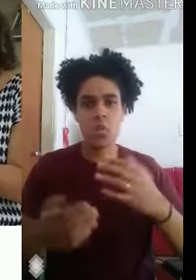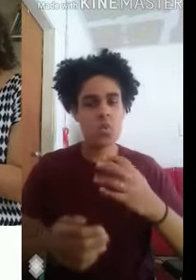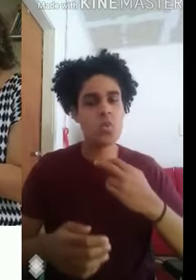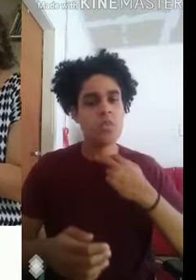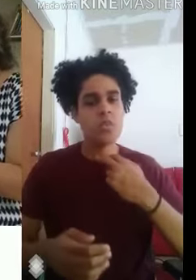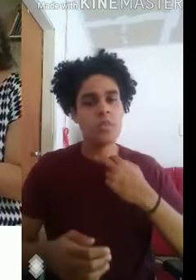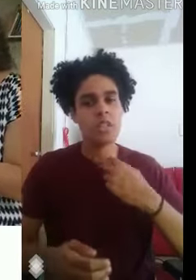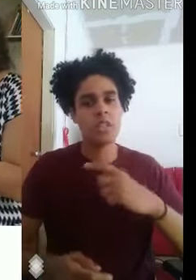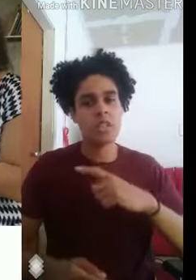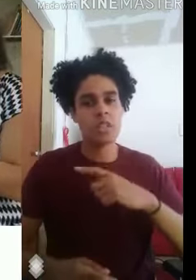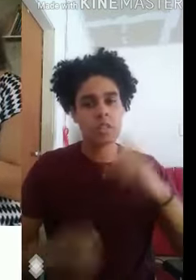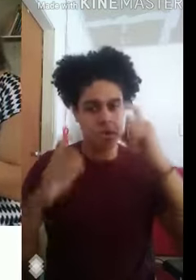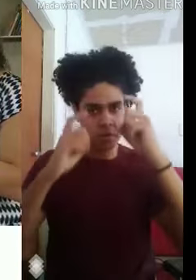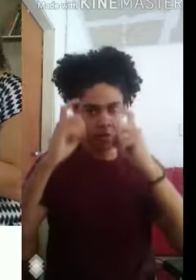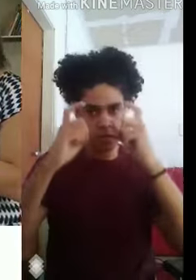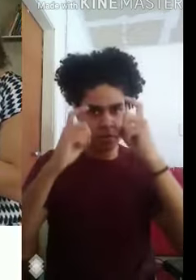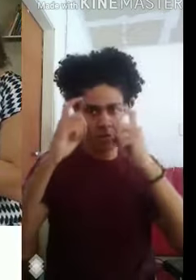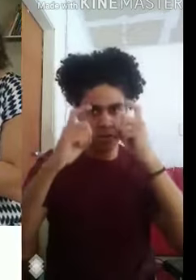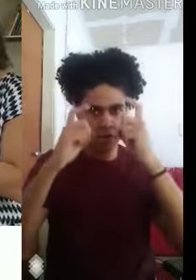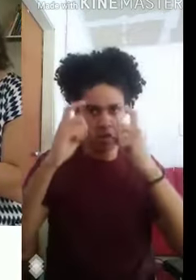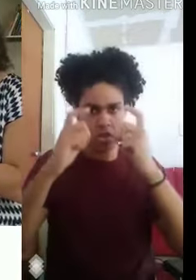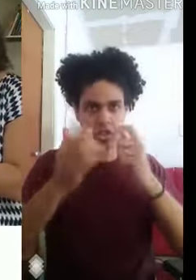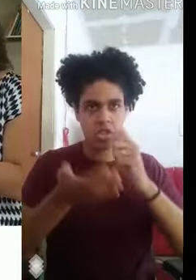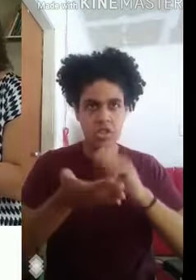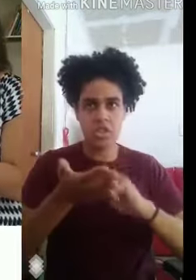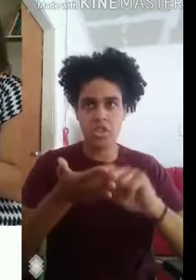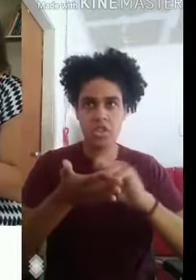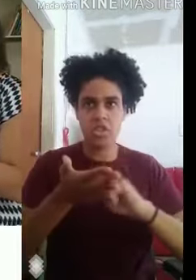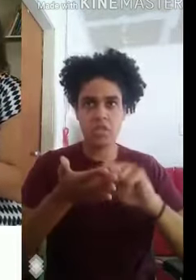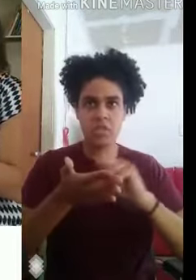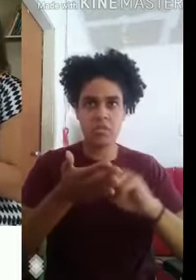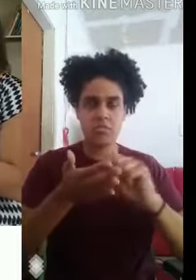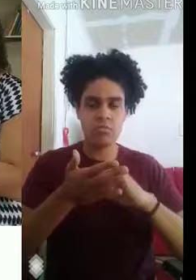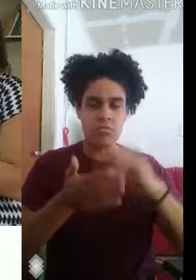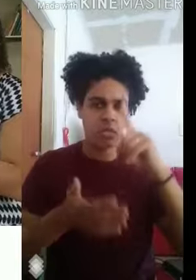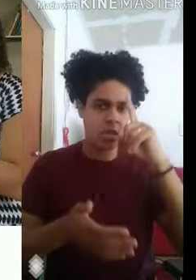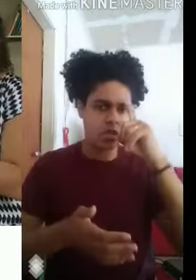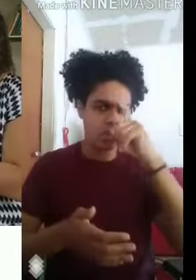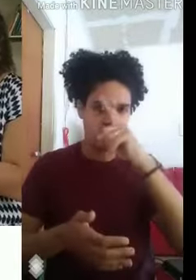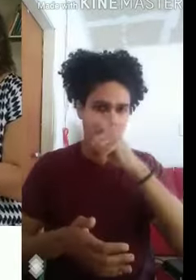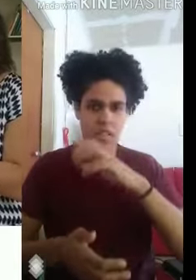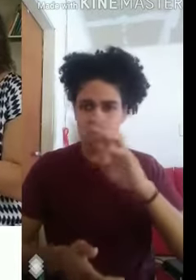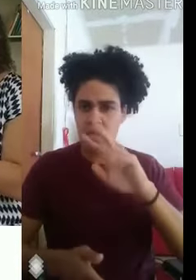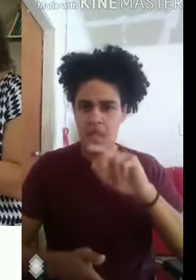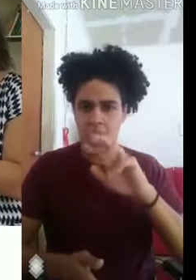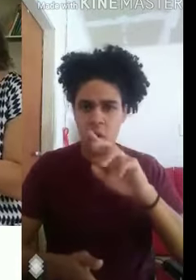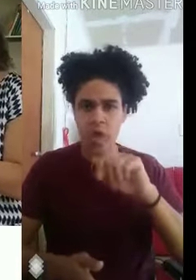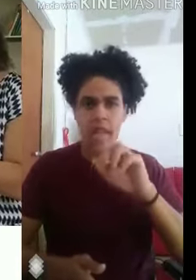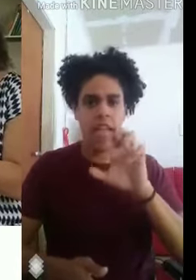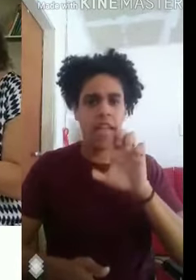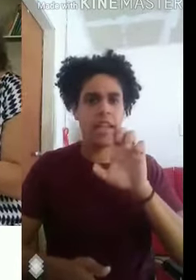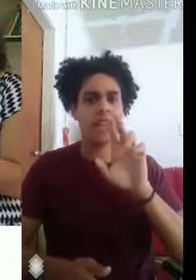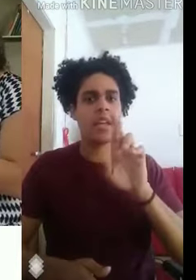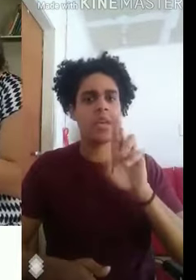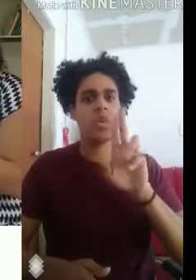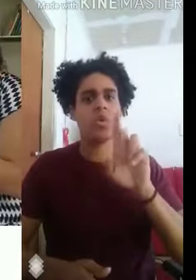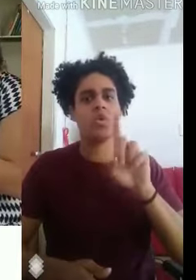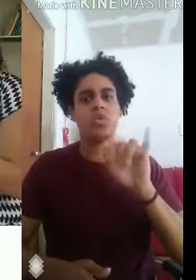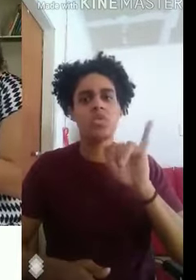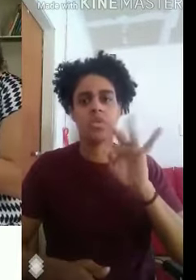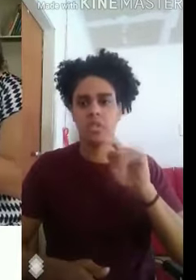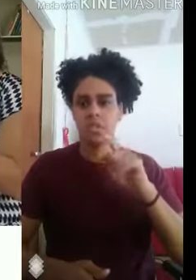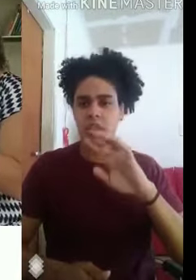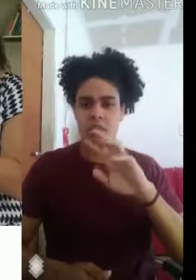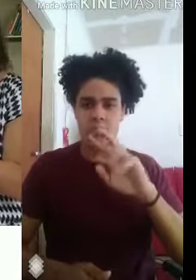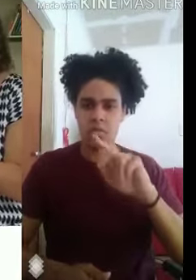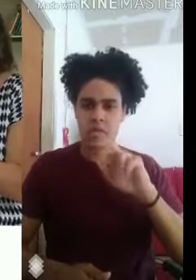deve haver preocupação em escrever de maneira rebuscada. A linguagem da redação não é uma linguagem